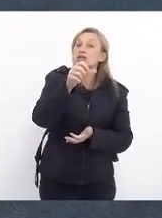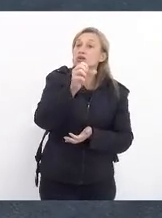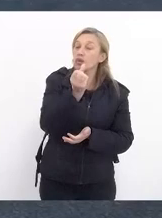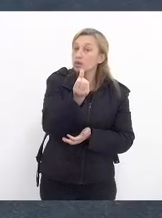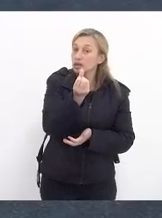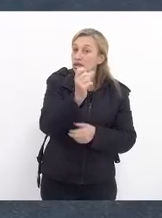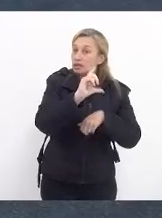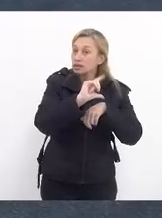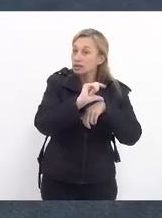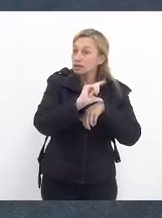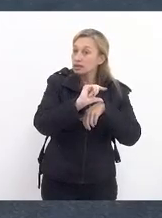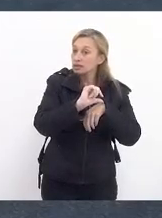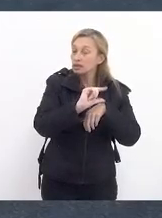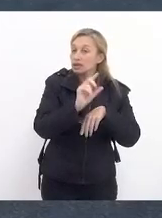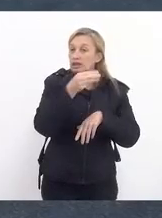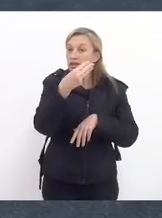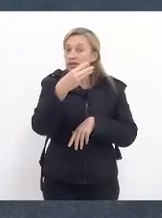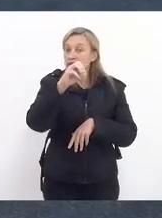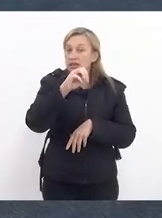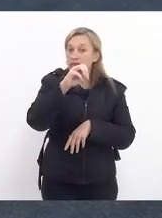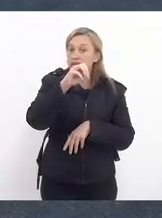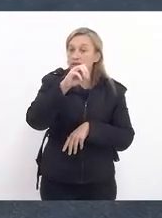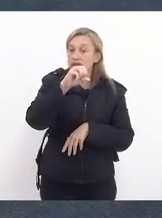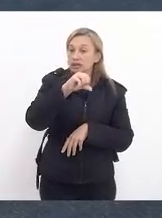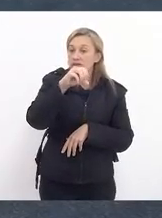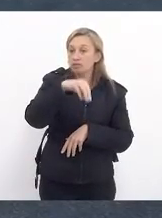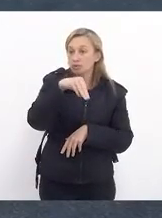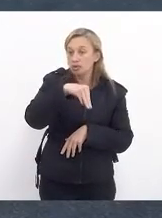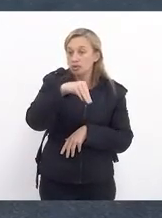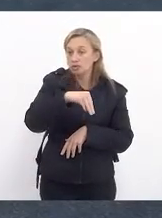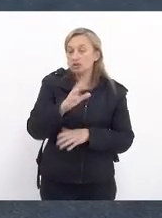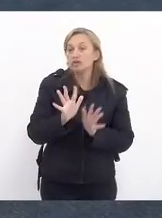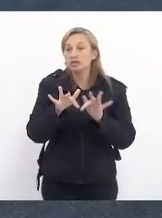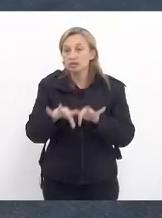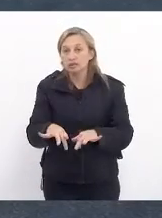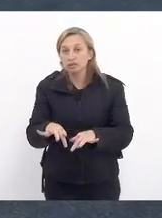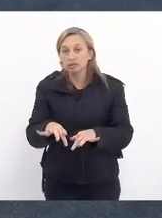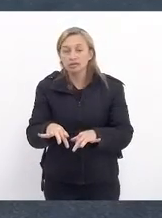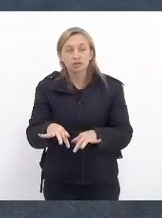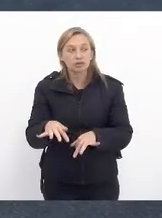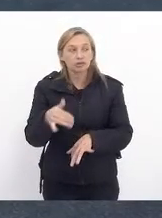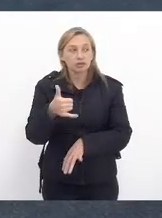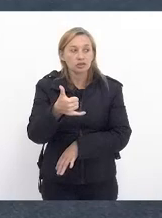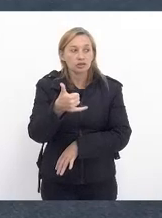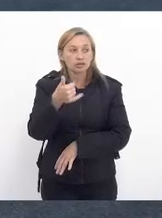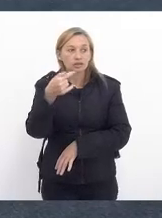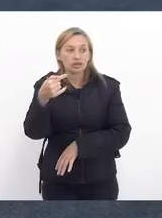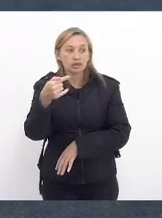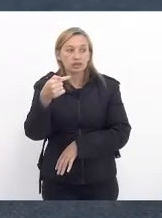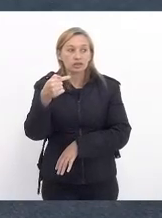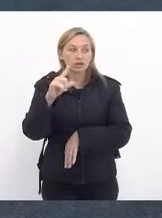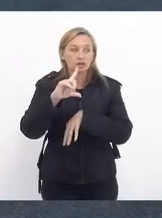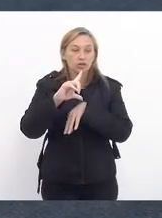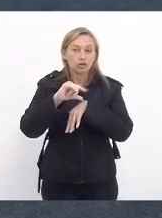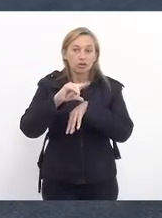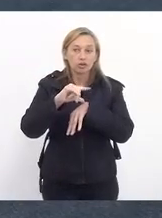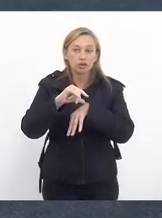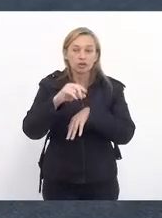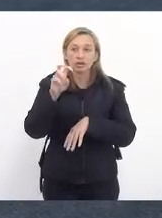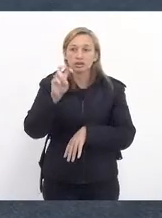as 16:39 encerrou-se às 17horas